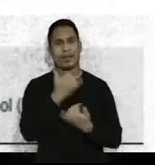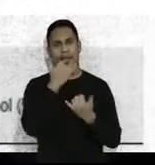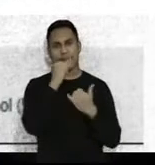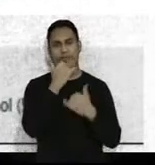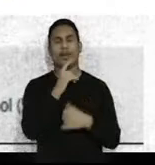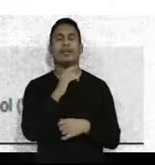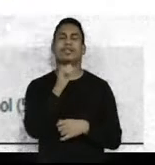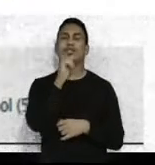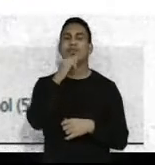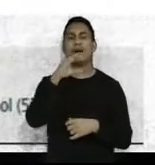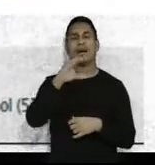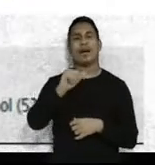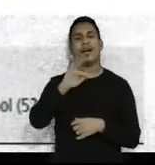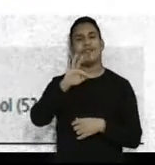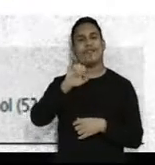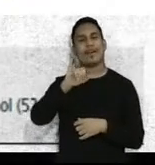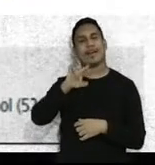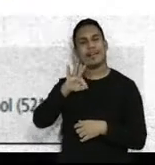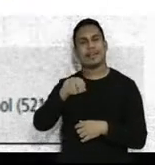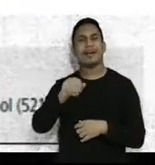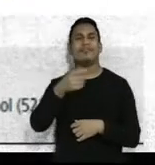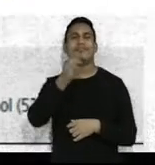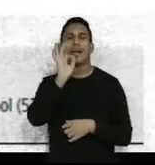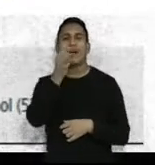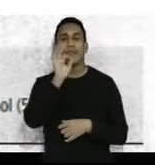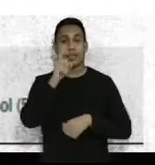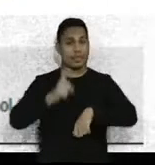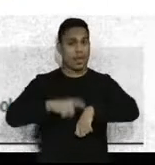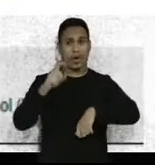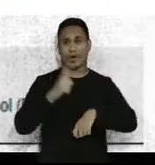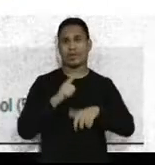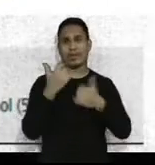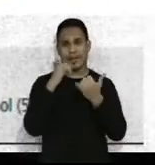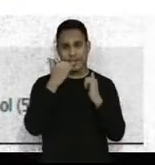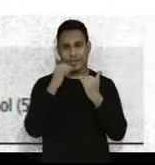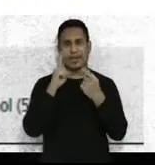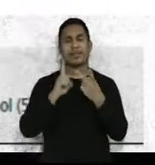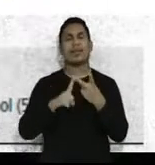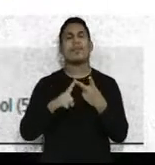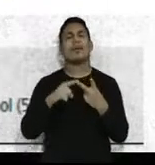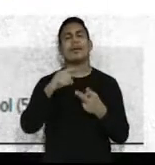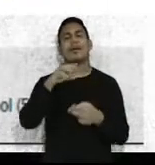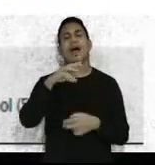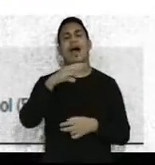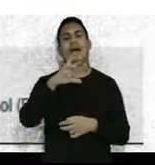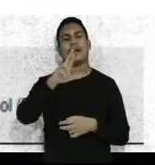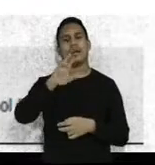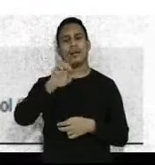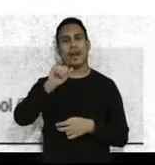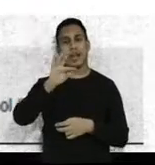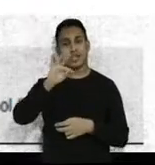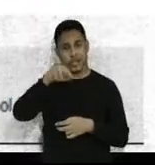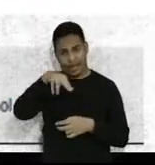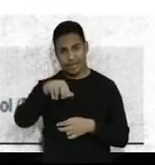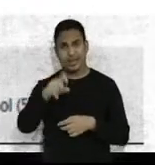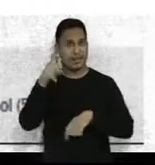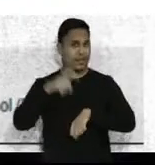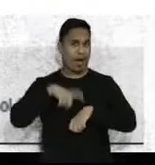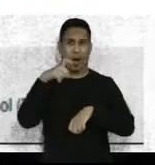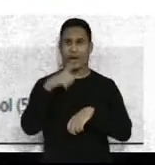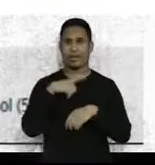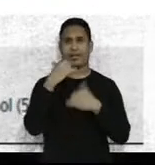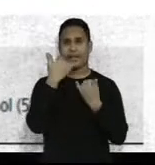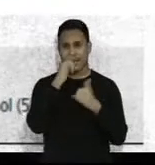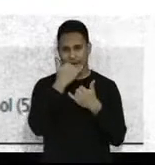diferente da creatina, né? A creatina é um suplemento que você toma, mas você vai ter benefícios com uso crônico. A creatina você não toma